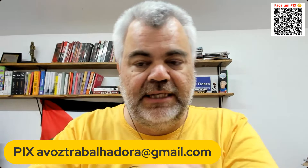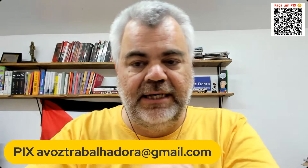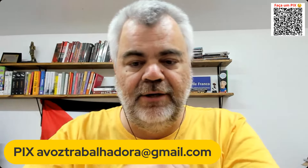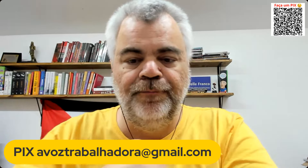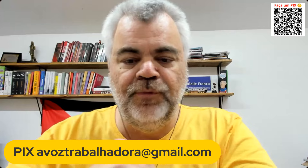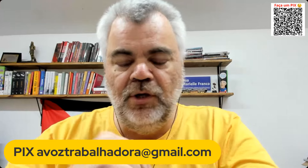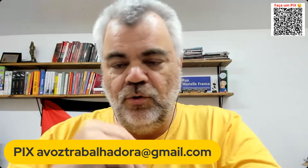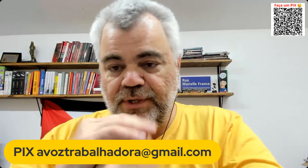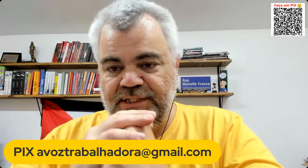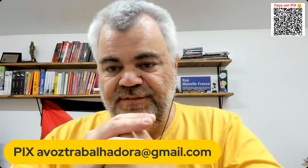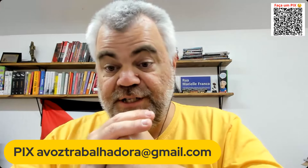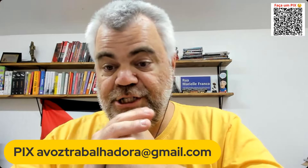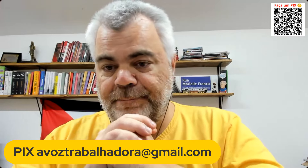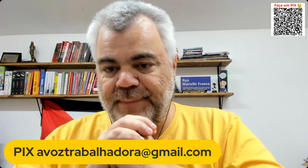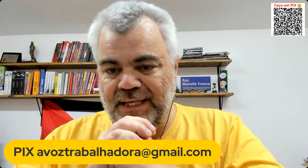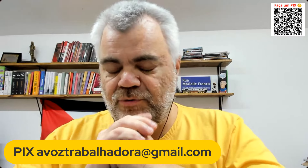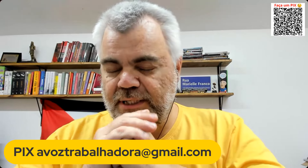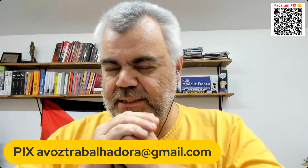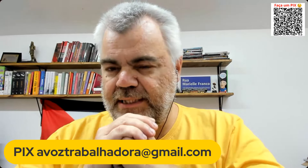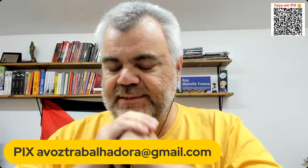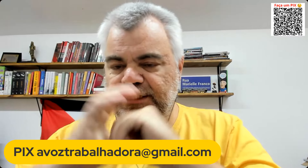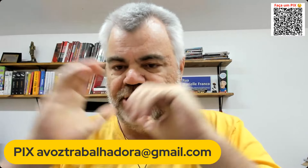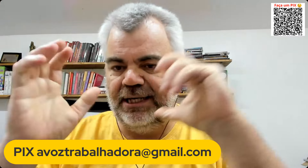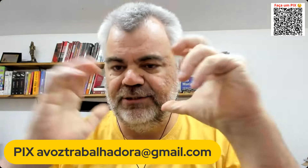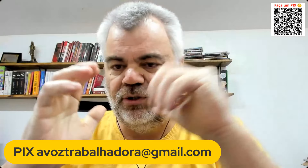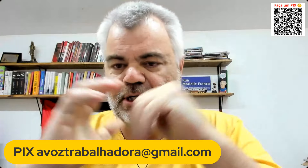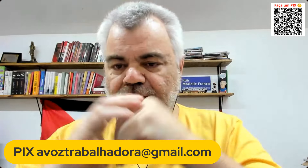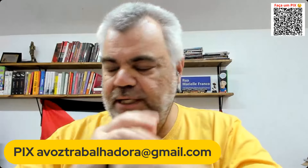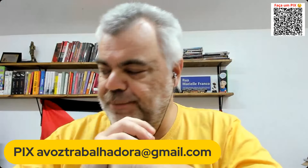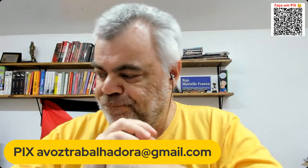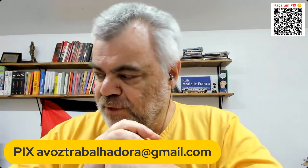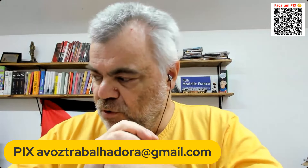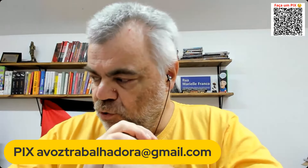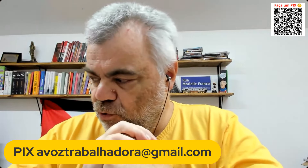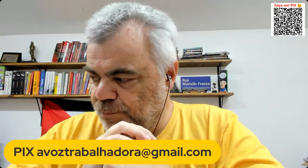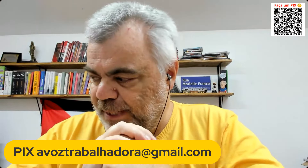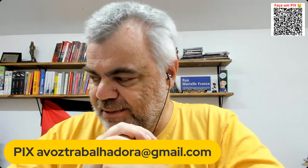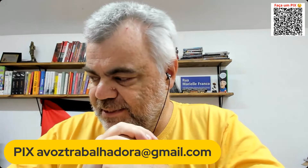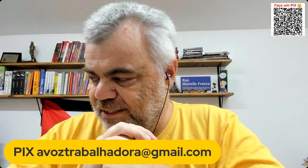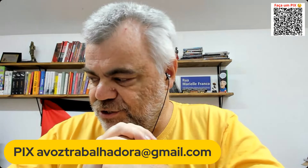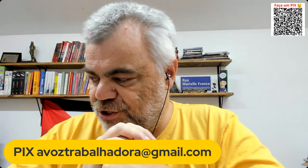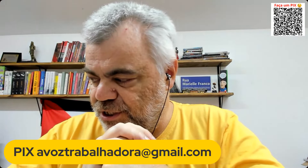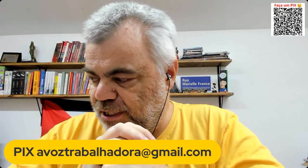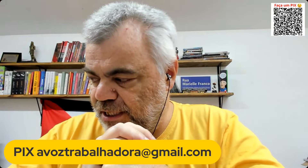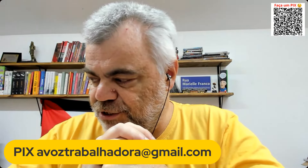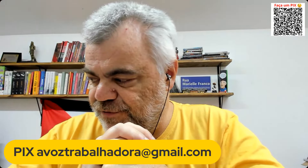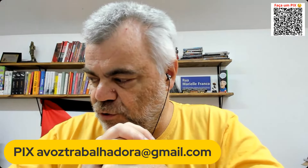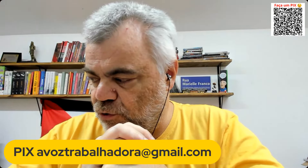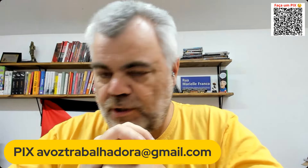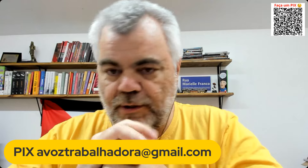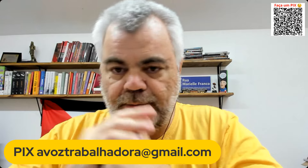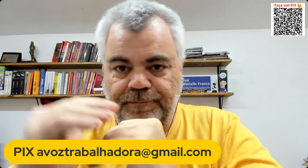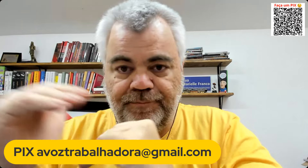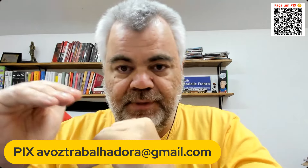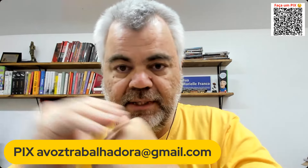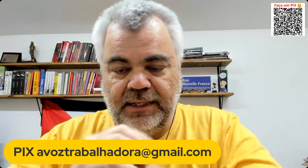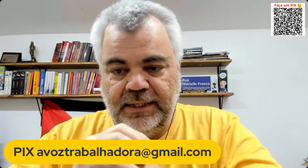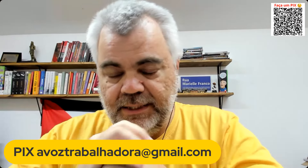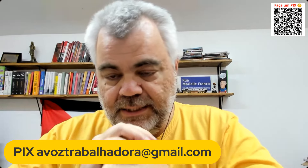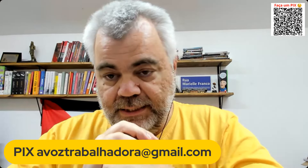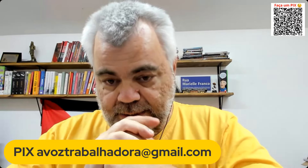e o Pedro Serrano com esse fechamento aí interessante relacionando ali com o PL da anistia, acho que ficou